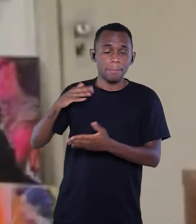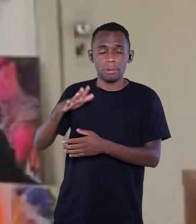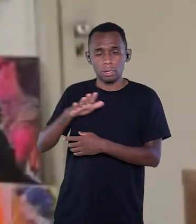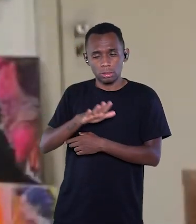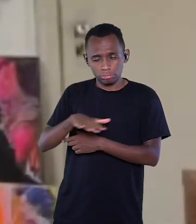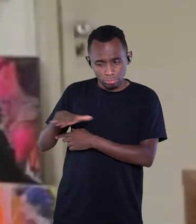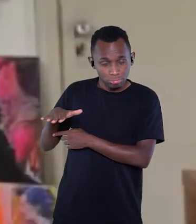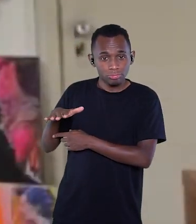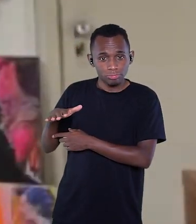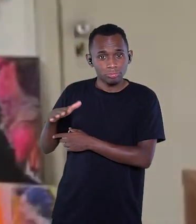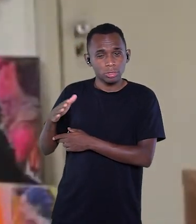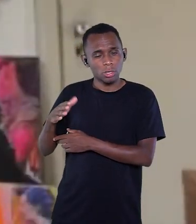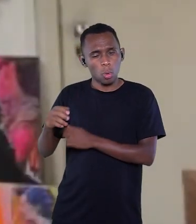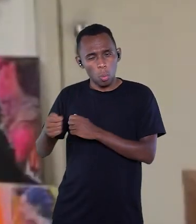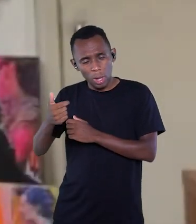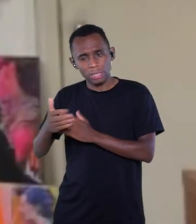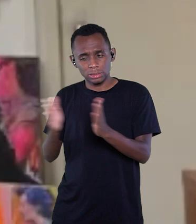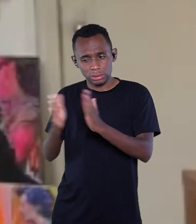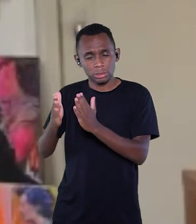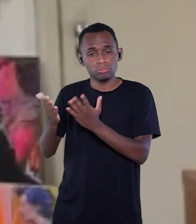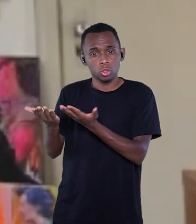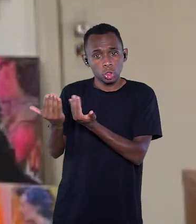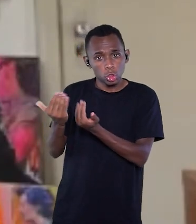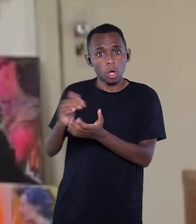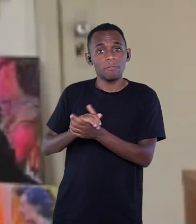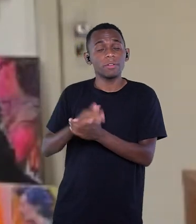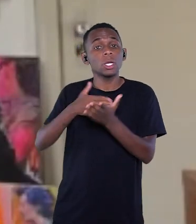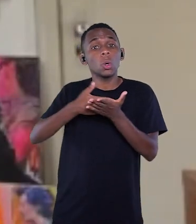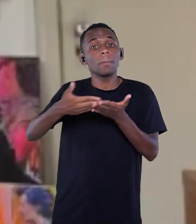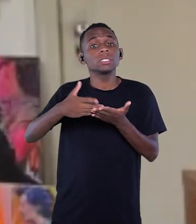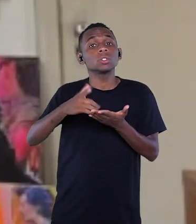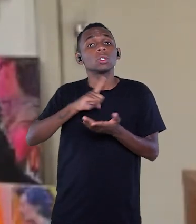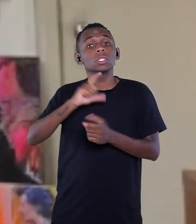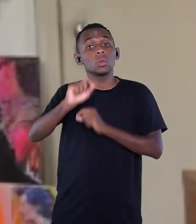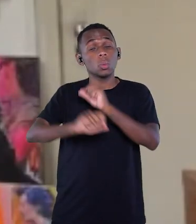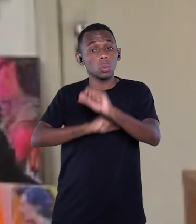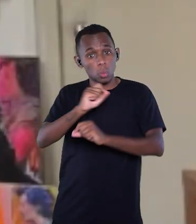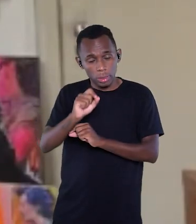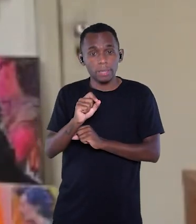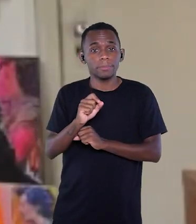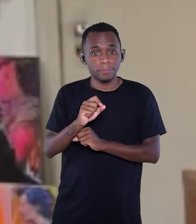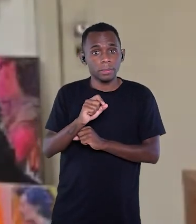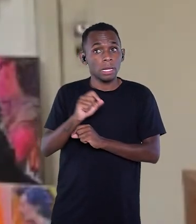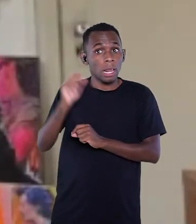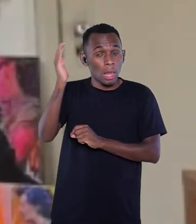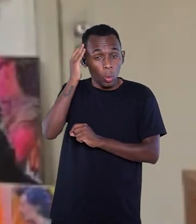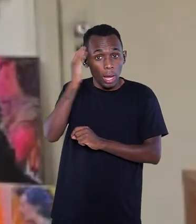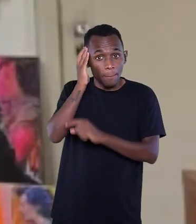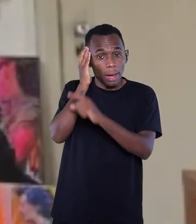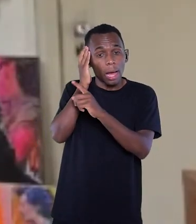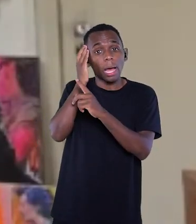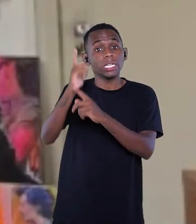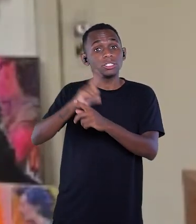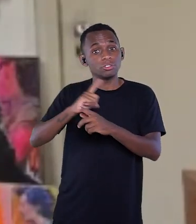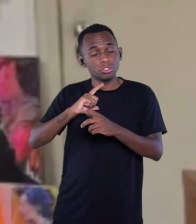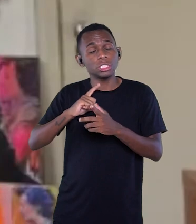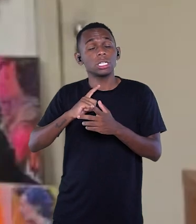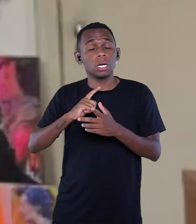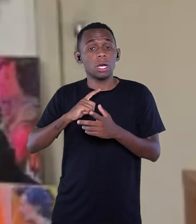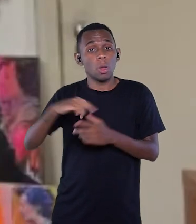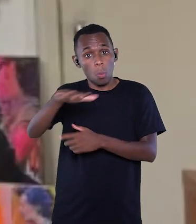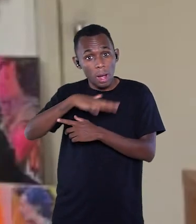assim, a gente teve, infância e adolescência, teve o início da Casa Fora do Eixo, lá em Cuiabá, então tinha uma cena